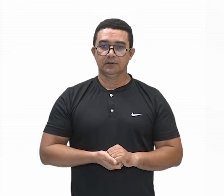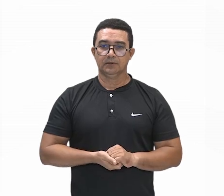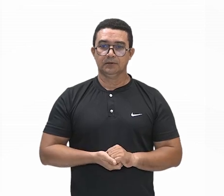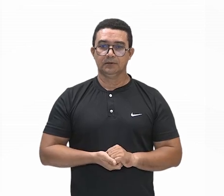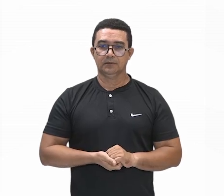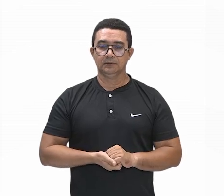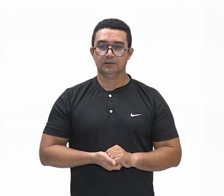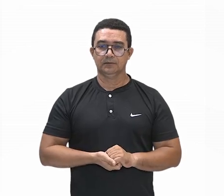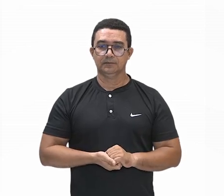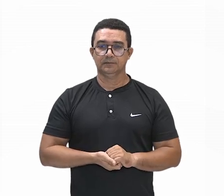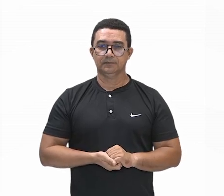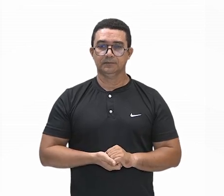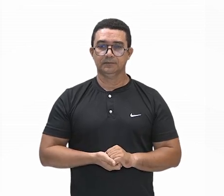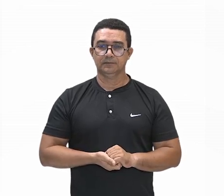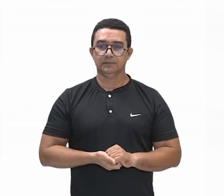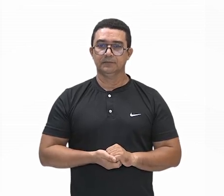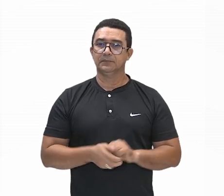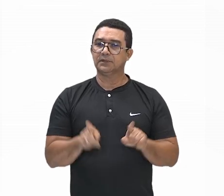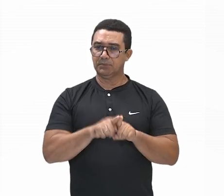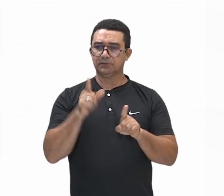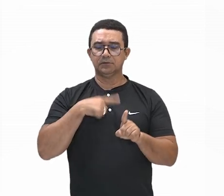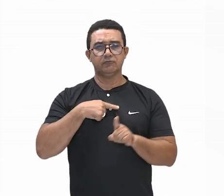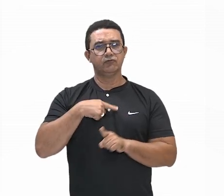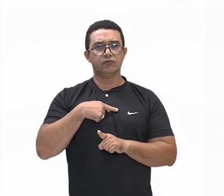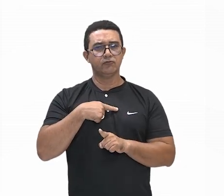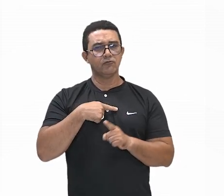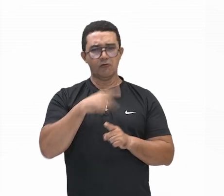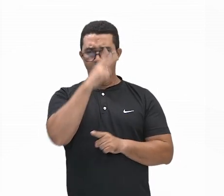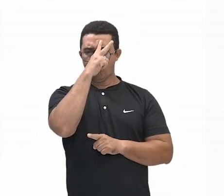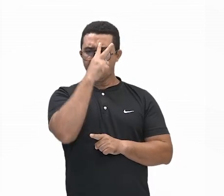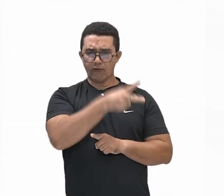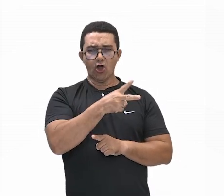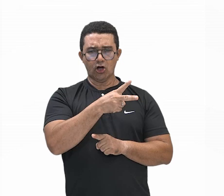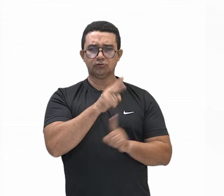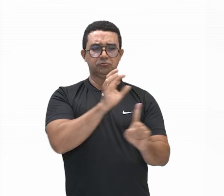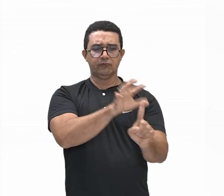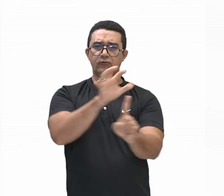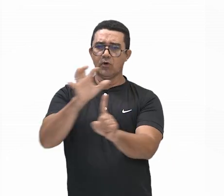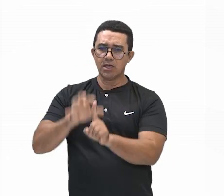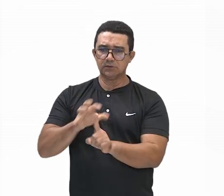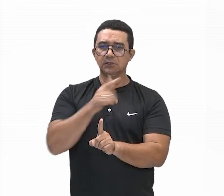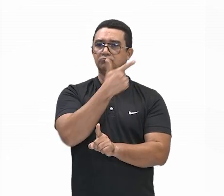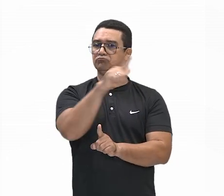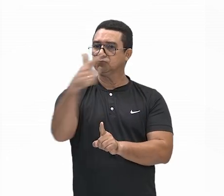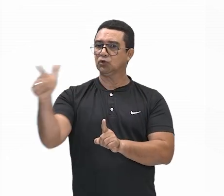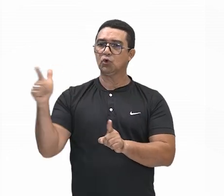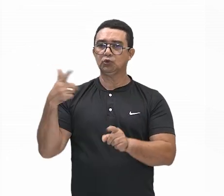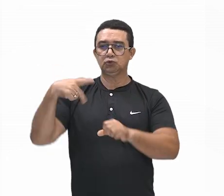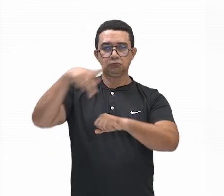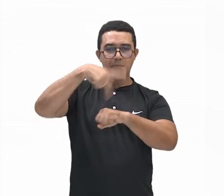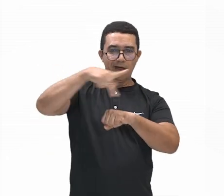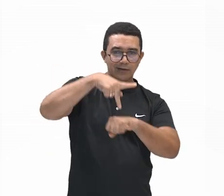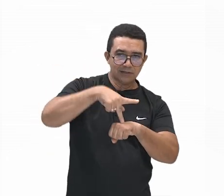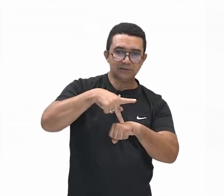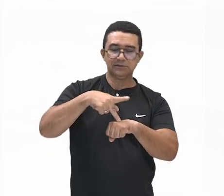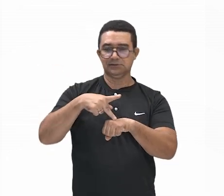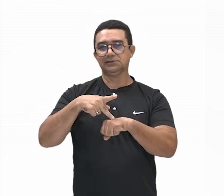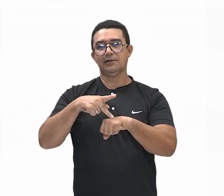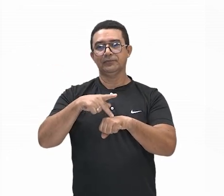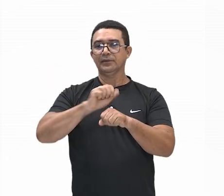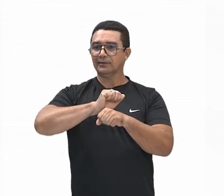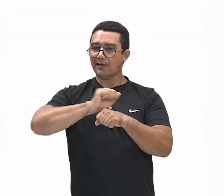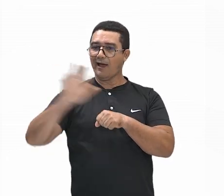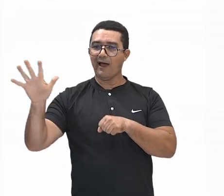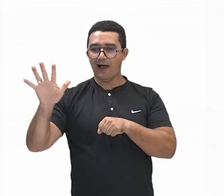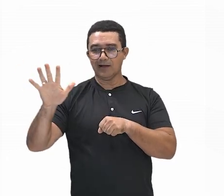que teve uma forte influência em todas as outras nações da Ásia Oriental, né,